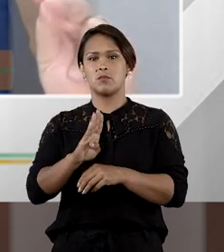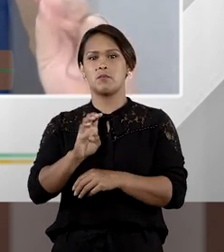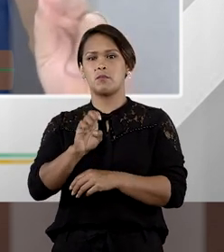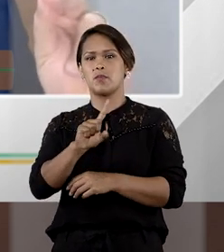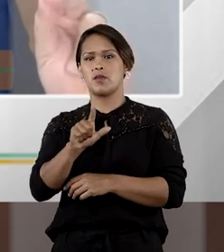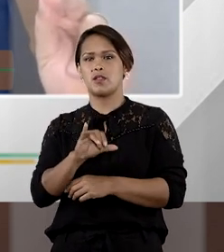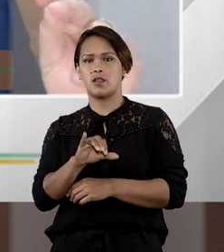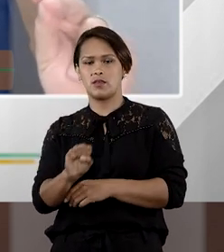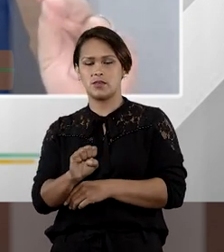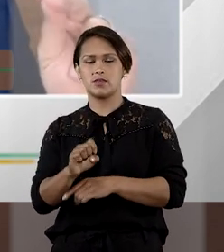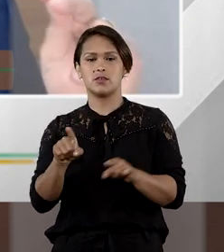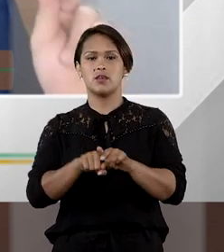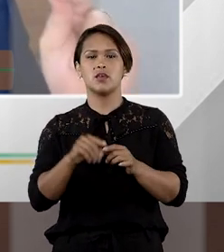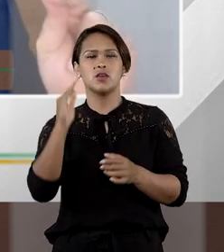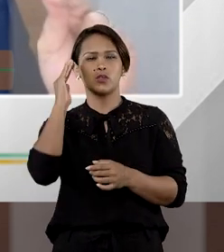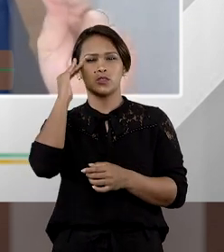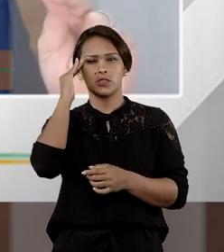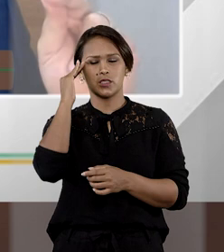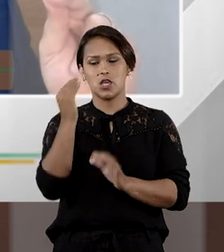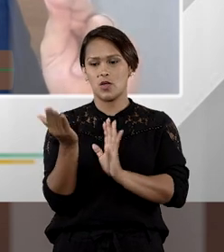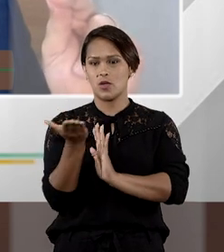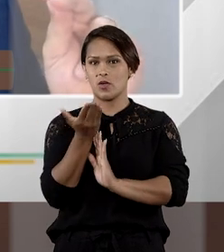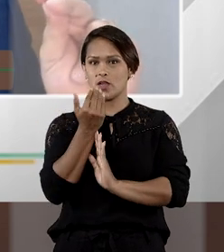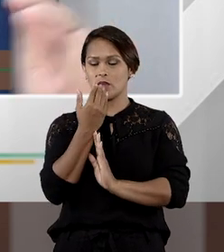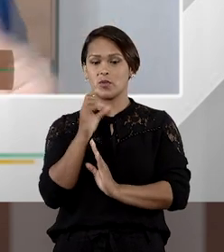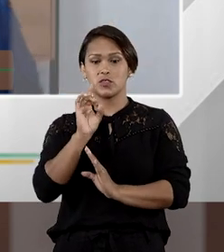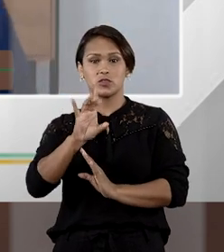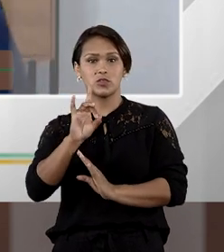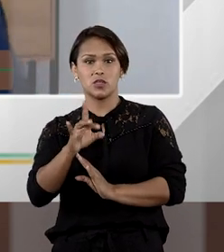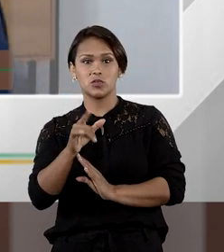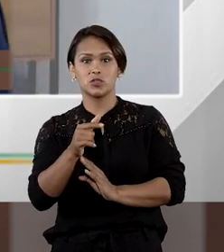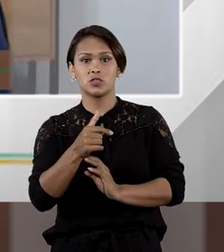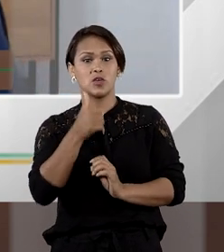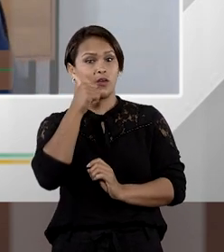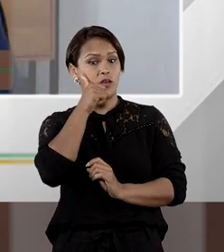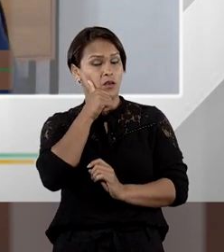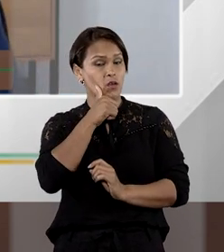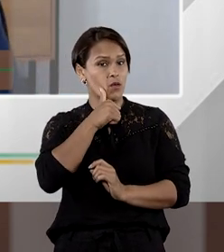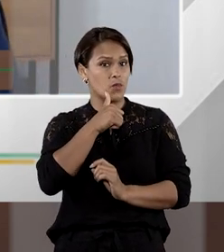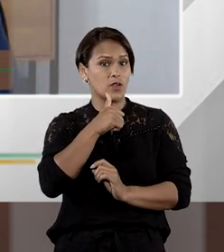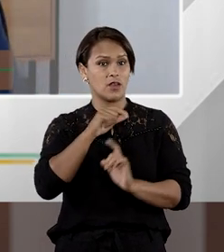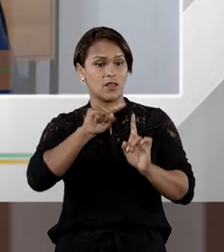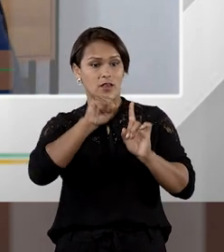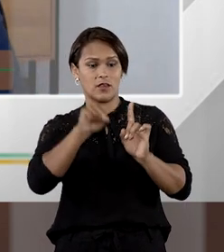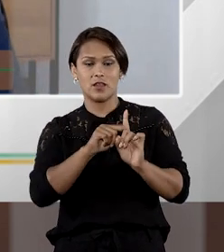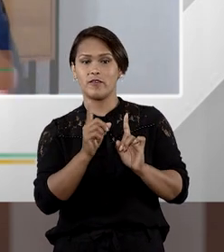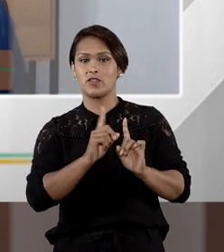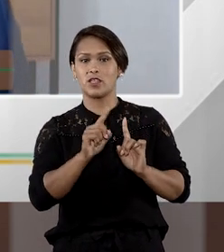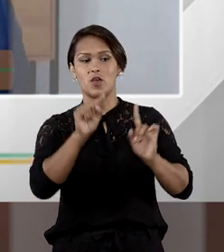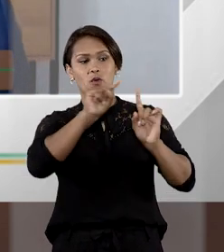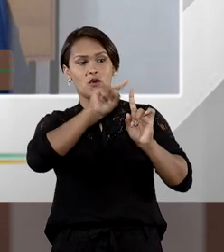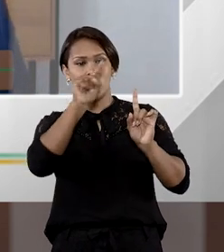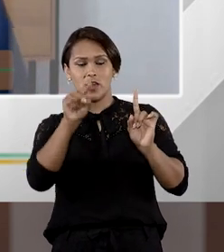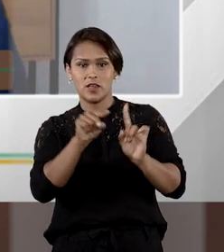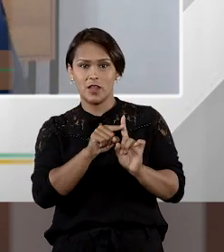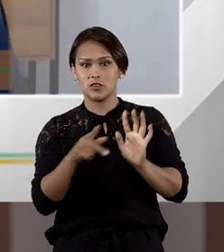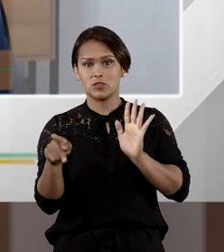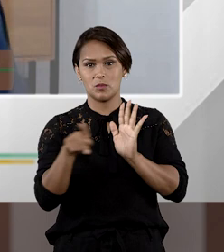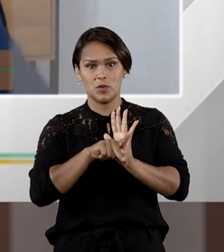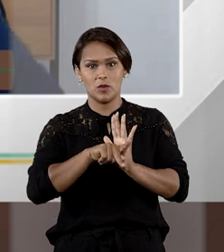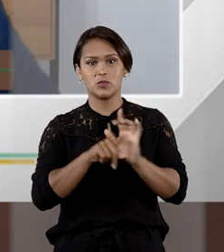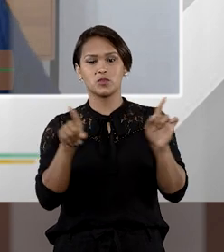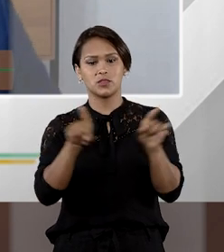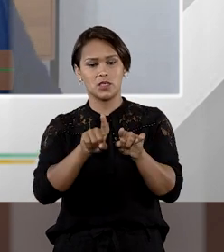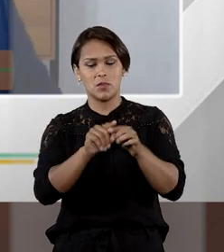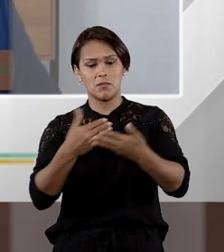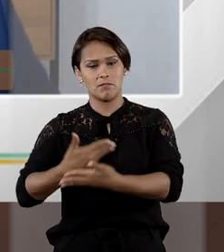Belize, no sentido de que os alimentos não são só para a mulher grávida, né? Alimentos gravídicos, mas são